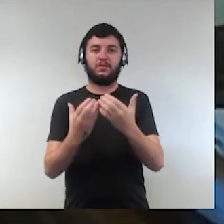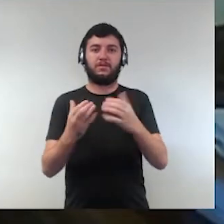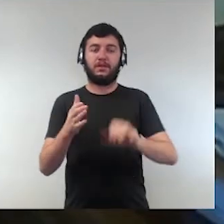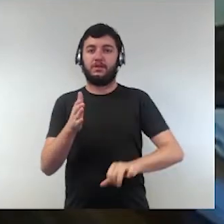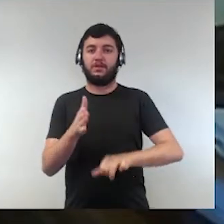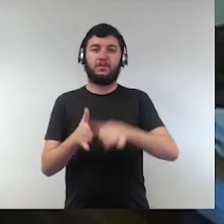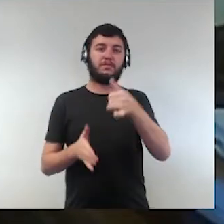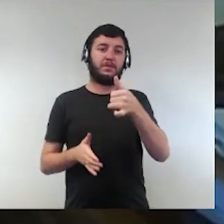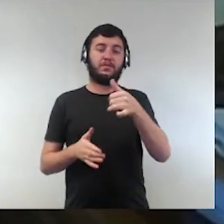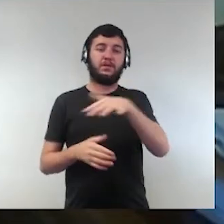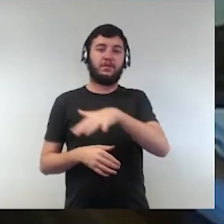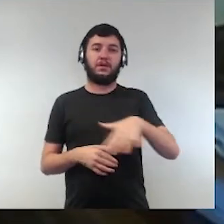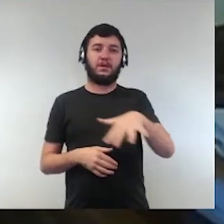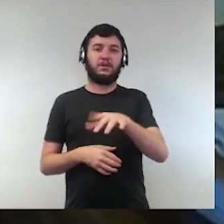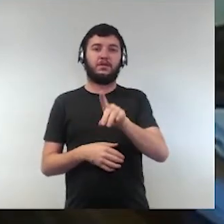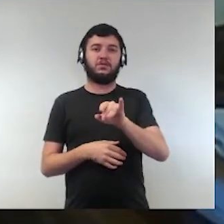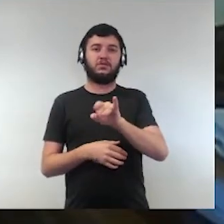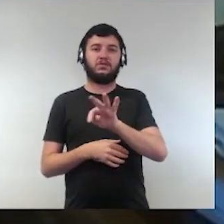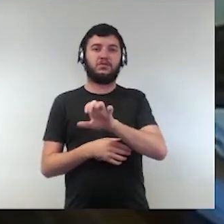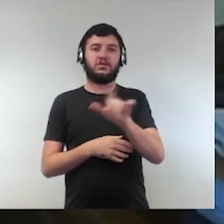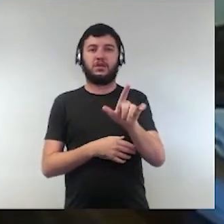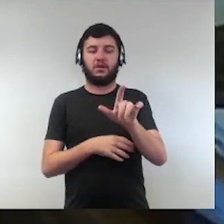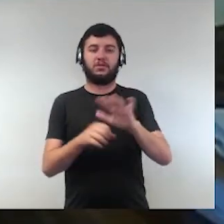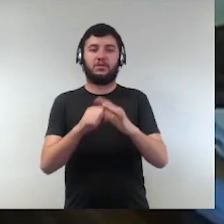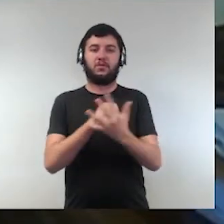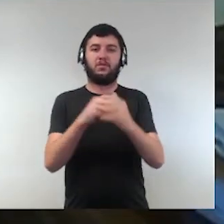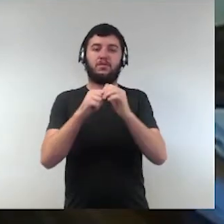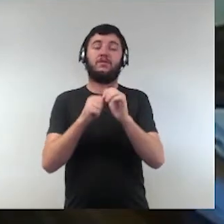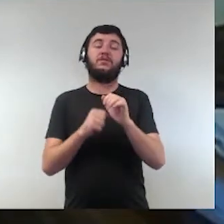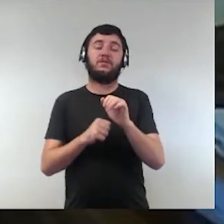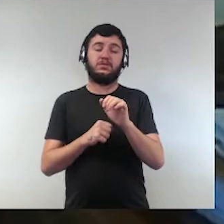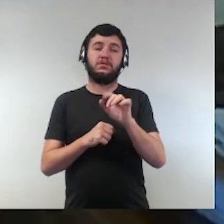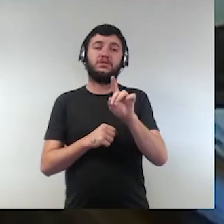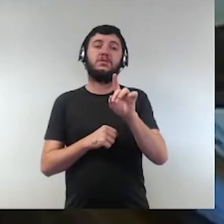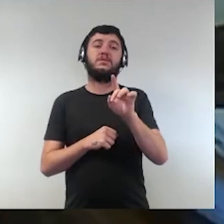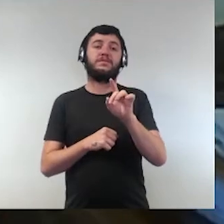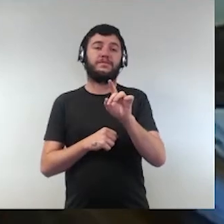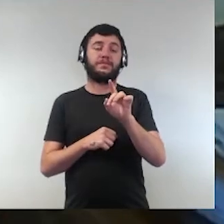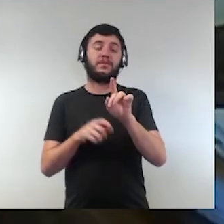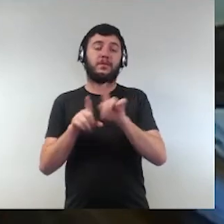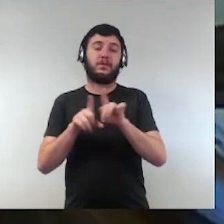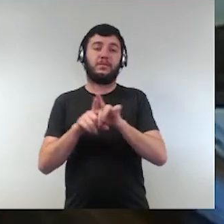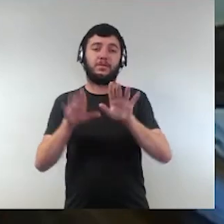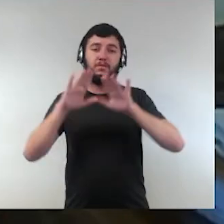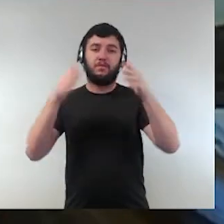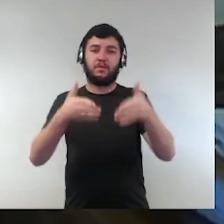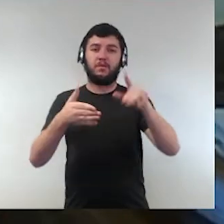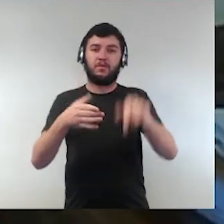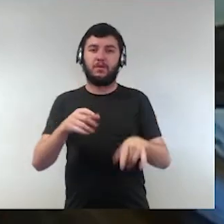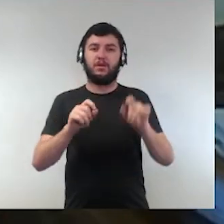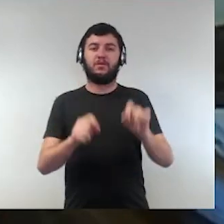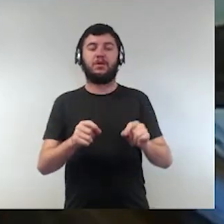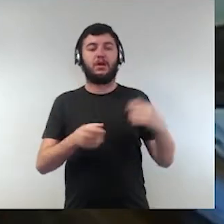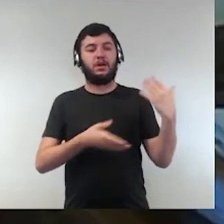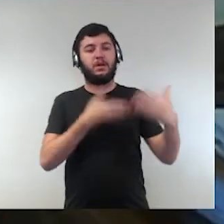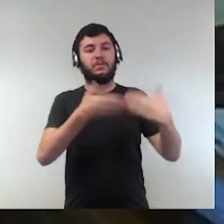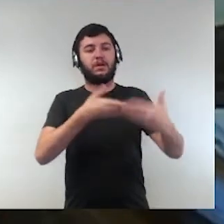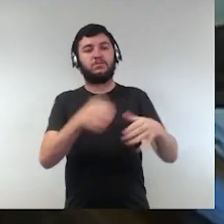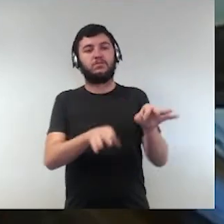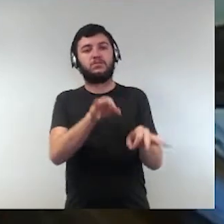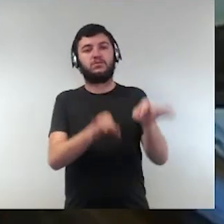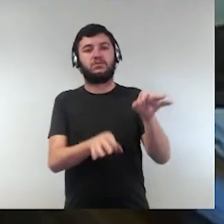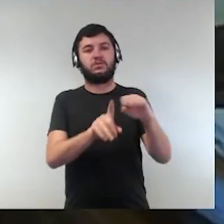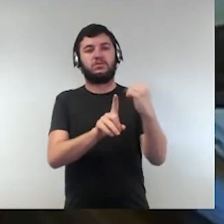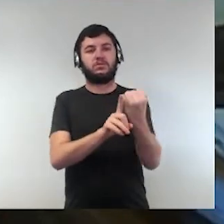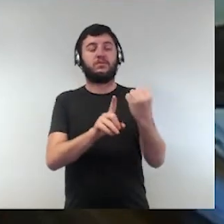primeiro congresso digital da Covid-19, que tem como tema central repercussões jurídicas e sociais na pandemia.